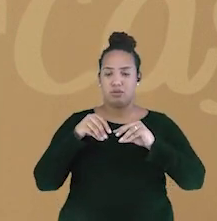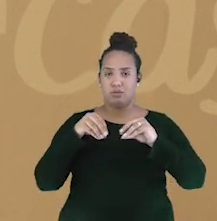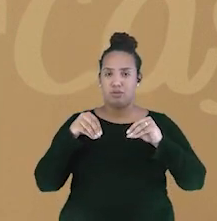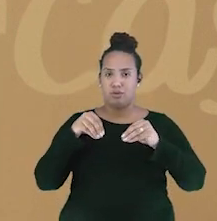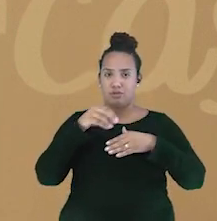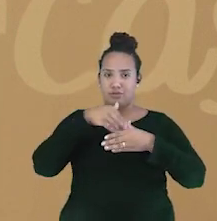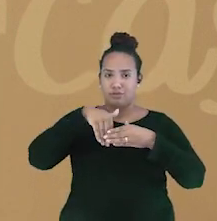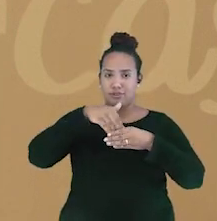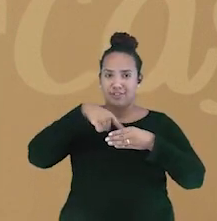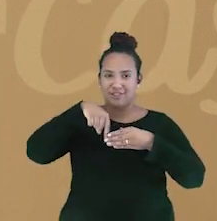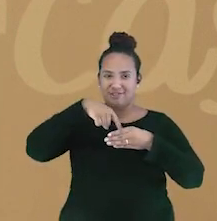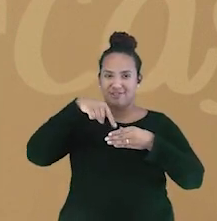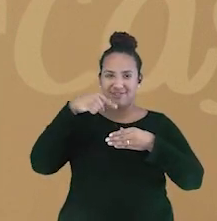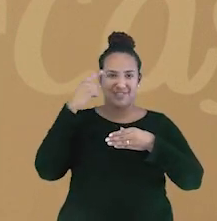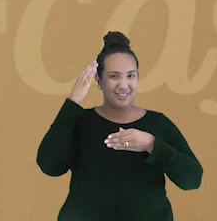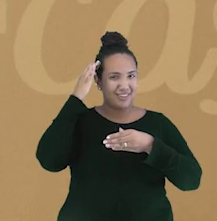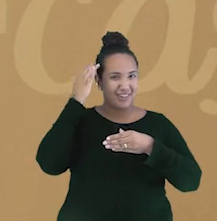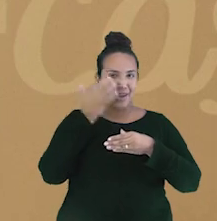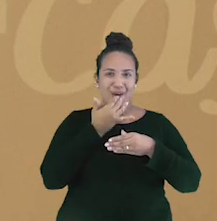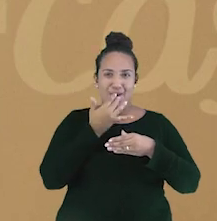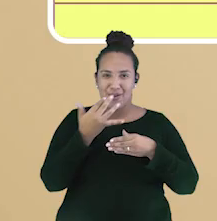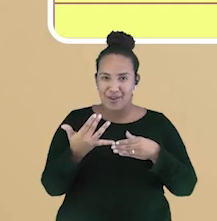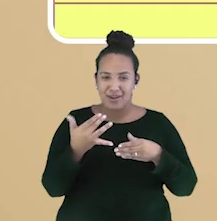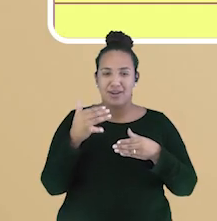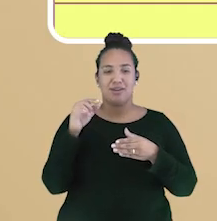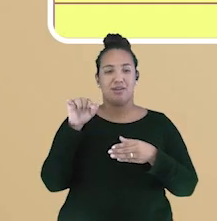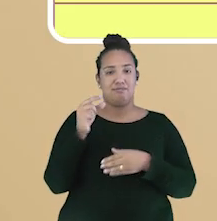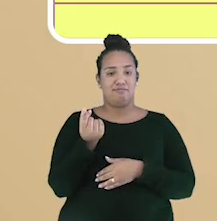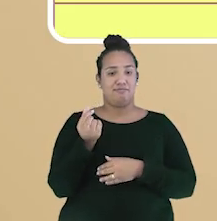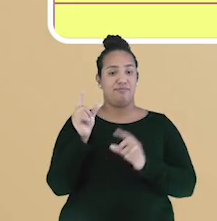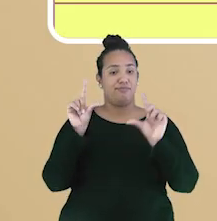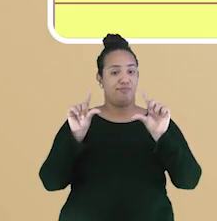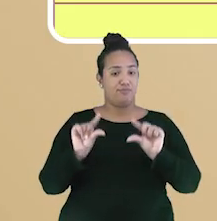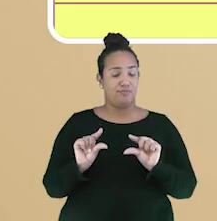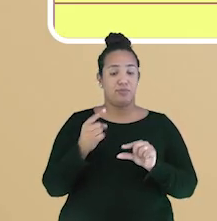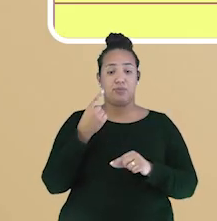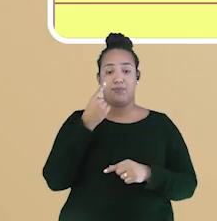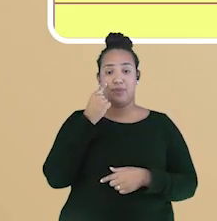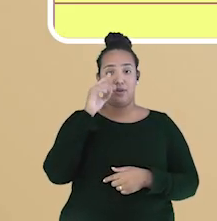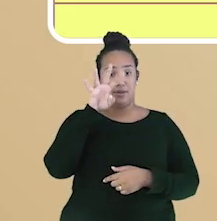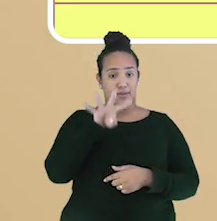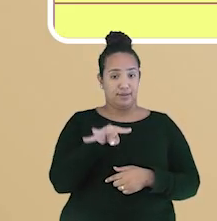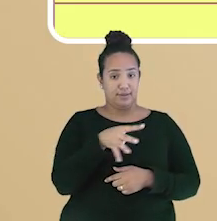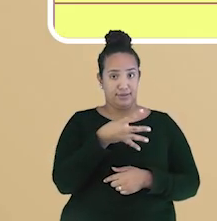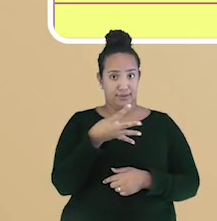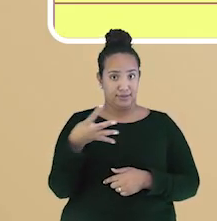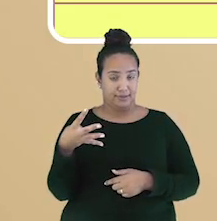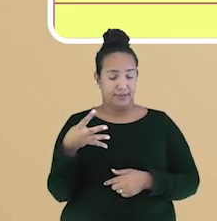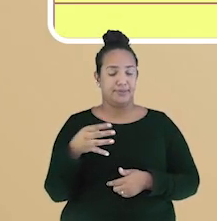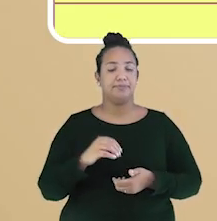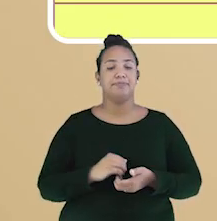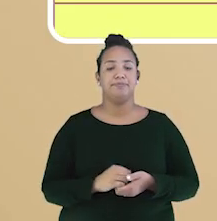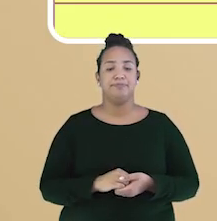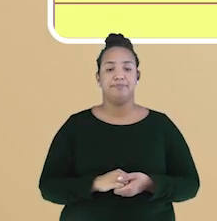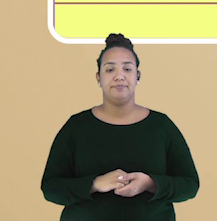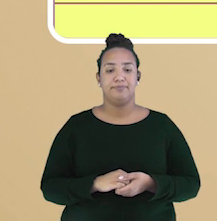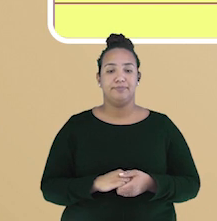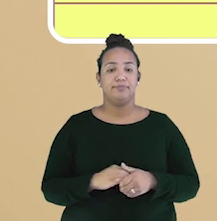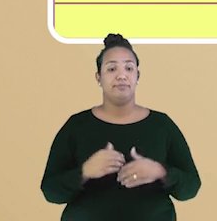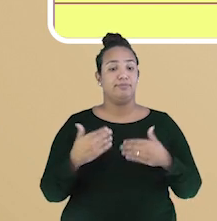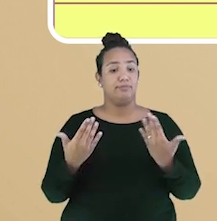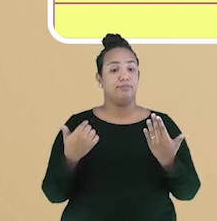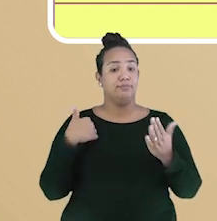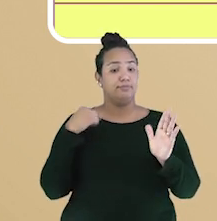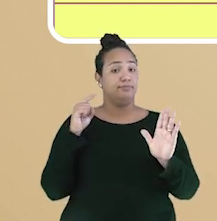de menor preço vamos ajudá-lo temos aí uma tabela de duas entradas então a pergunta